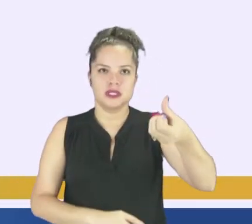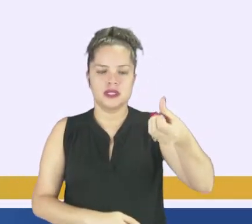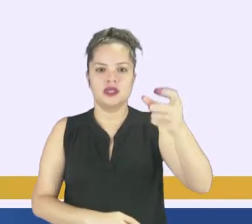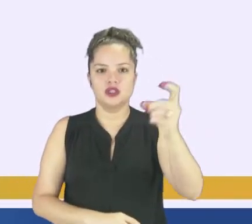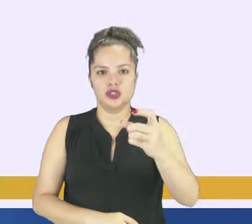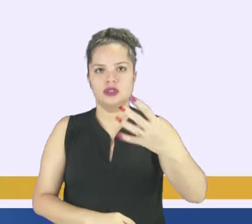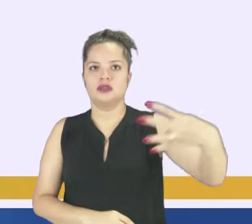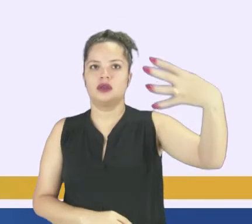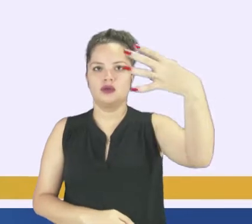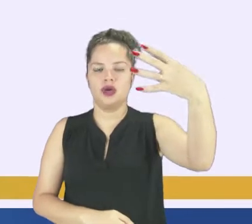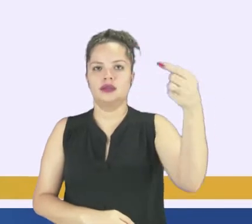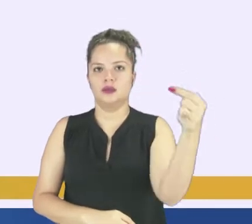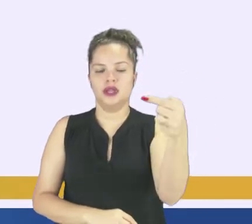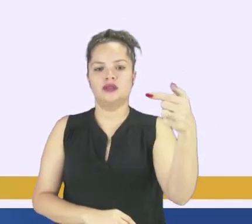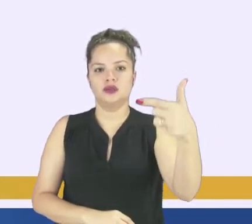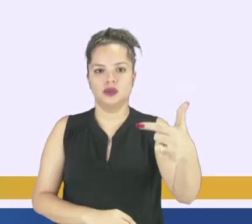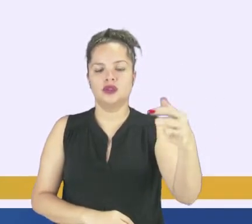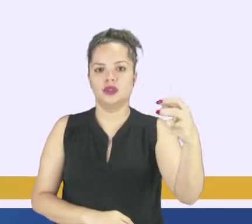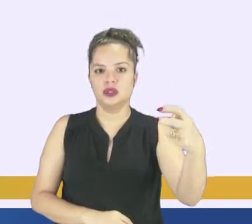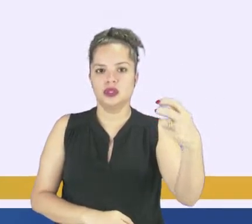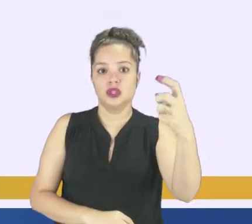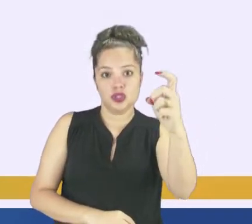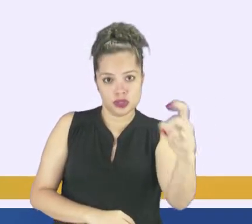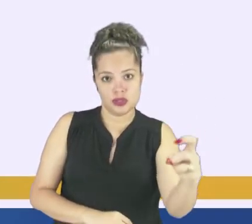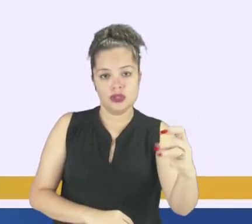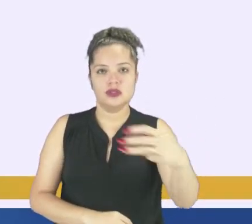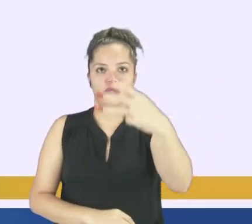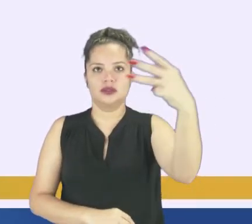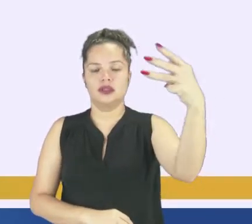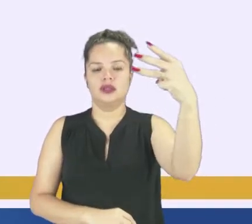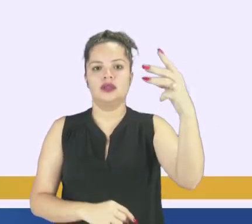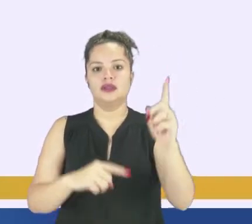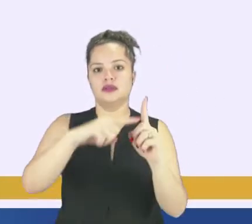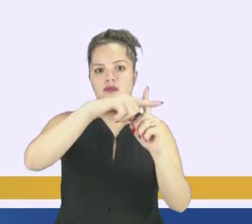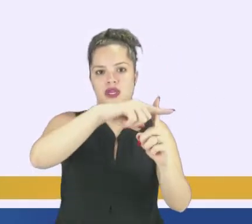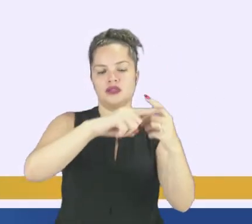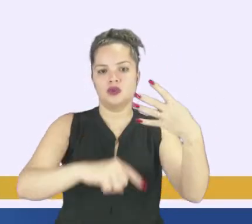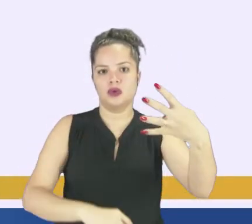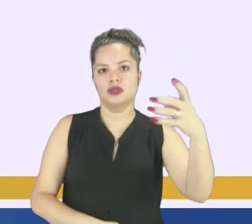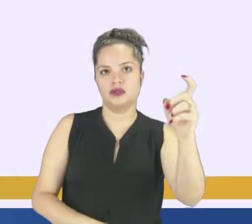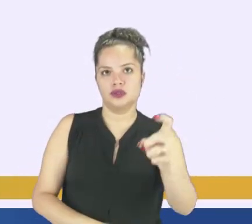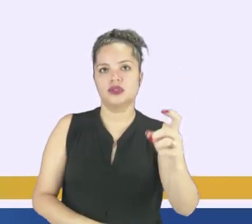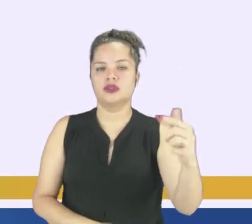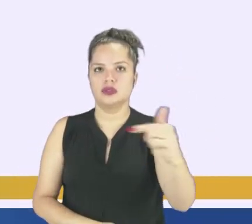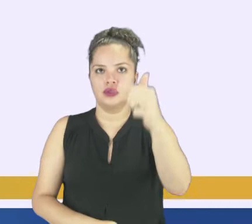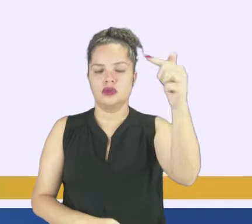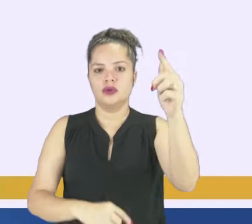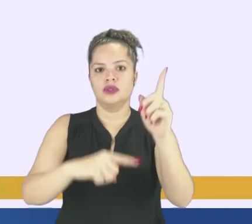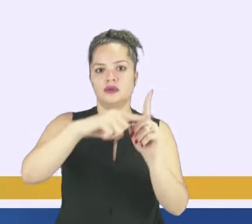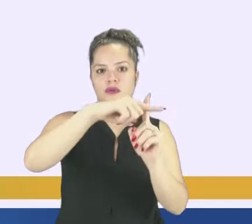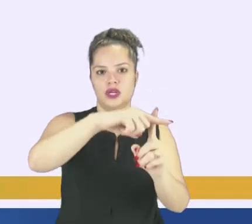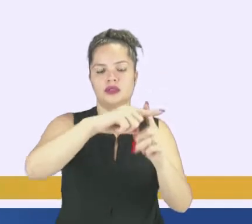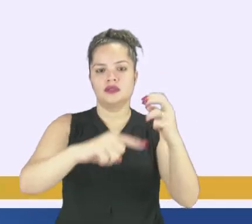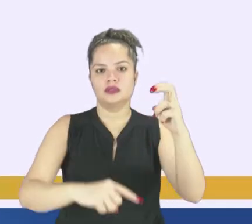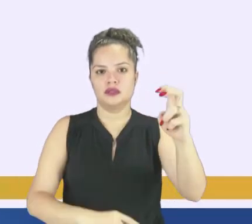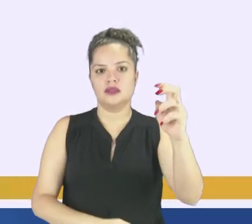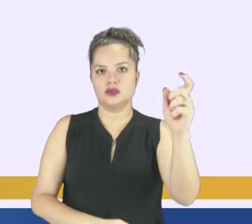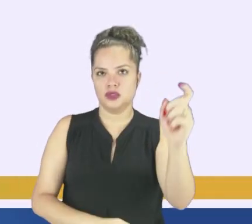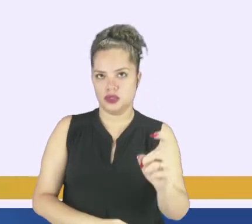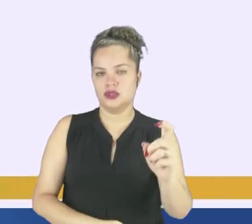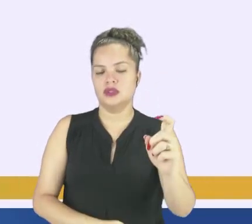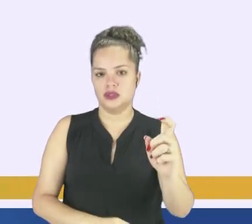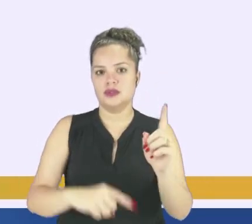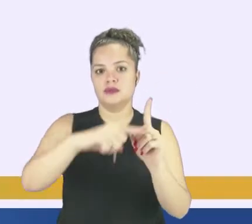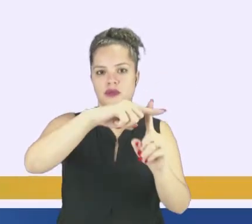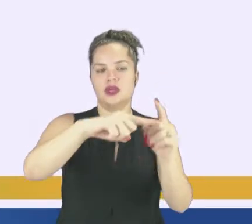2x ao cubo mais 4x ao quadrado mais 5x mais 8, vamos dividir por 3x